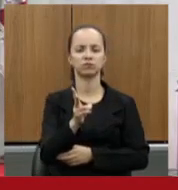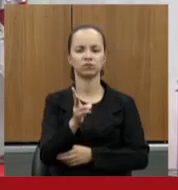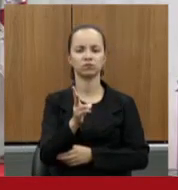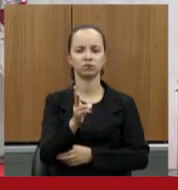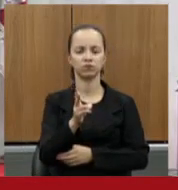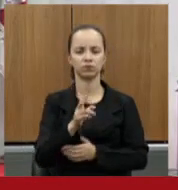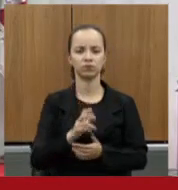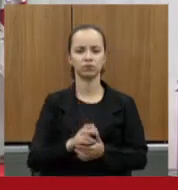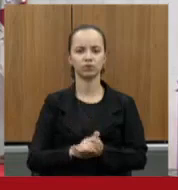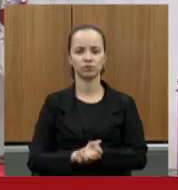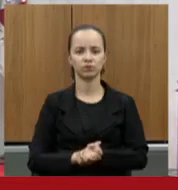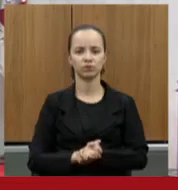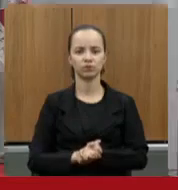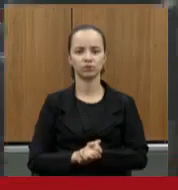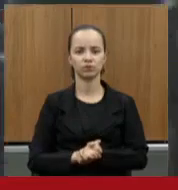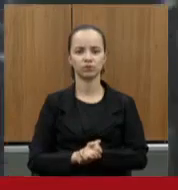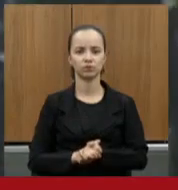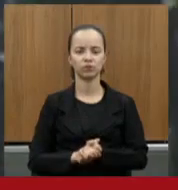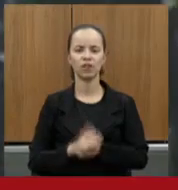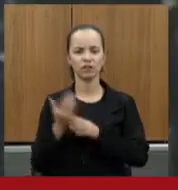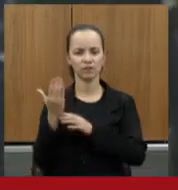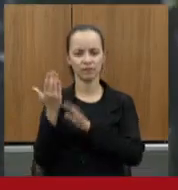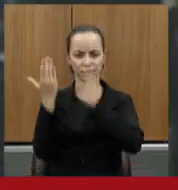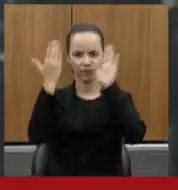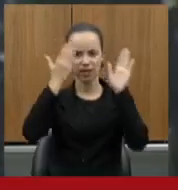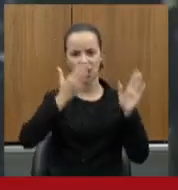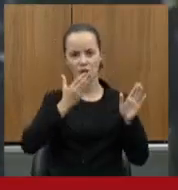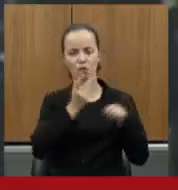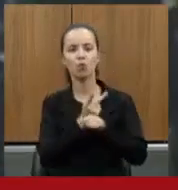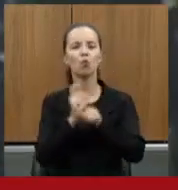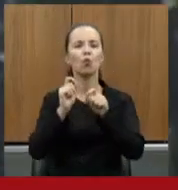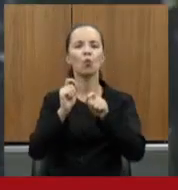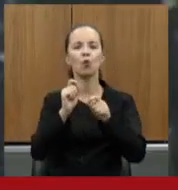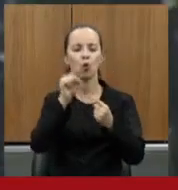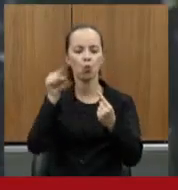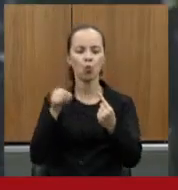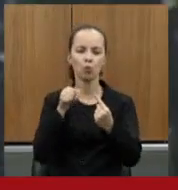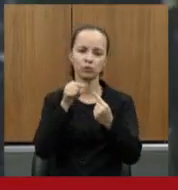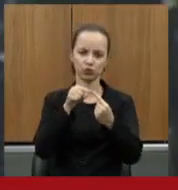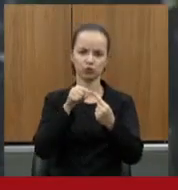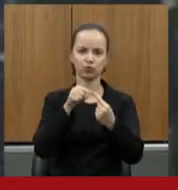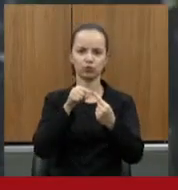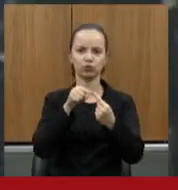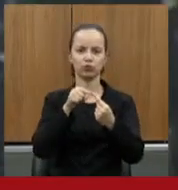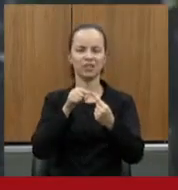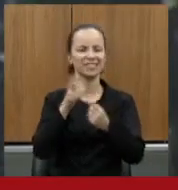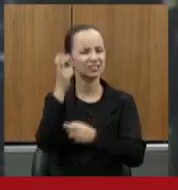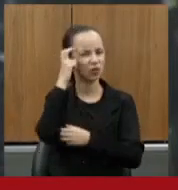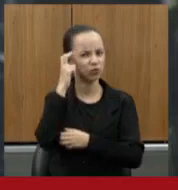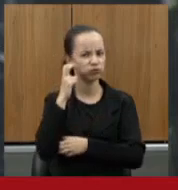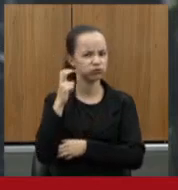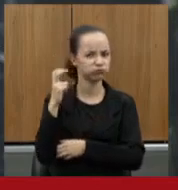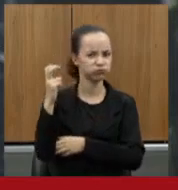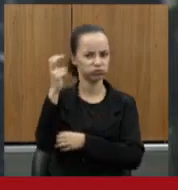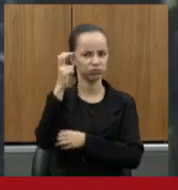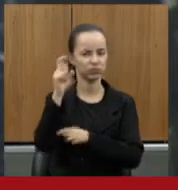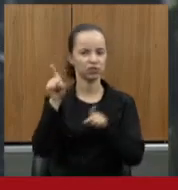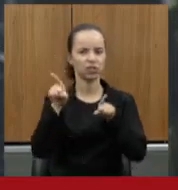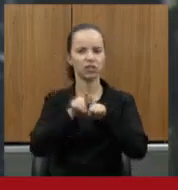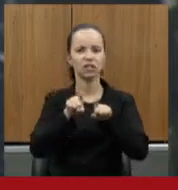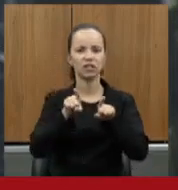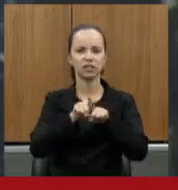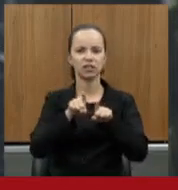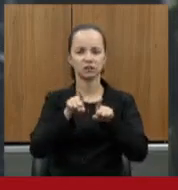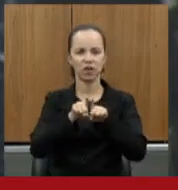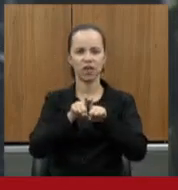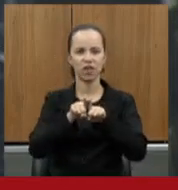inevitavelmente, procurando ser fiel às lições de inesquecível sabedoria e os exemplos